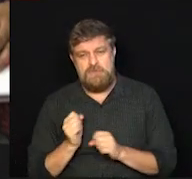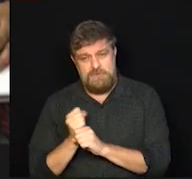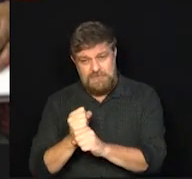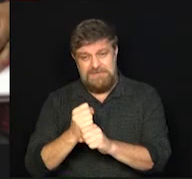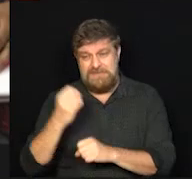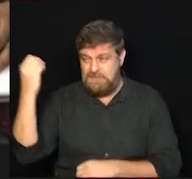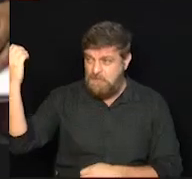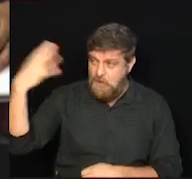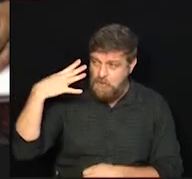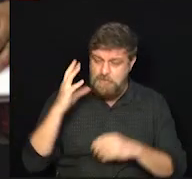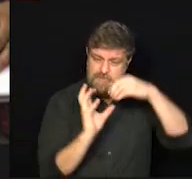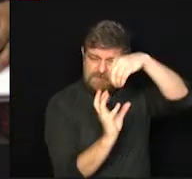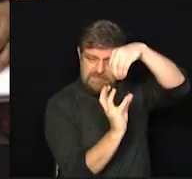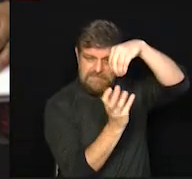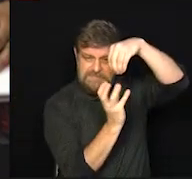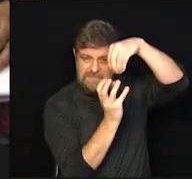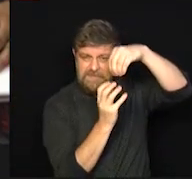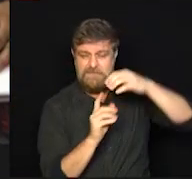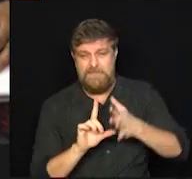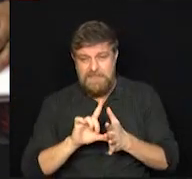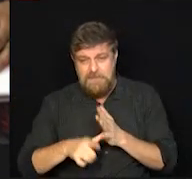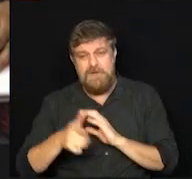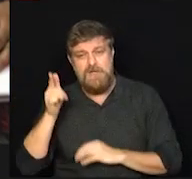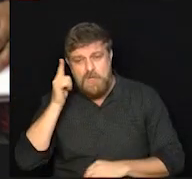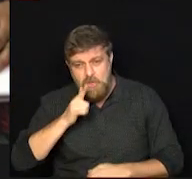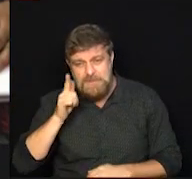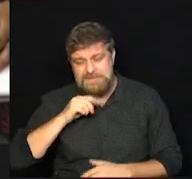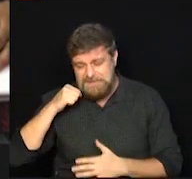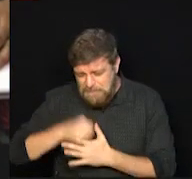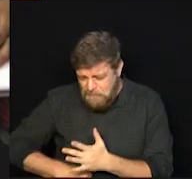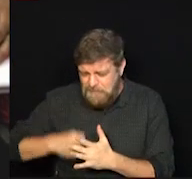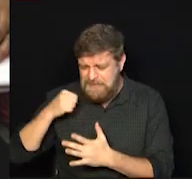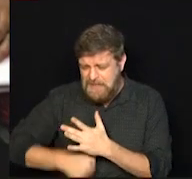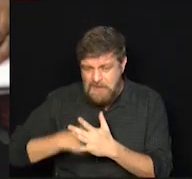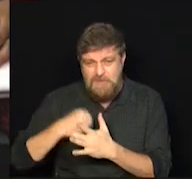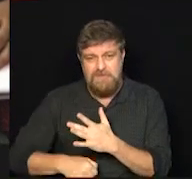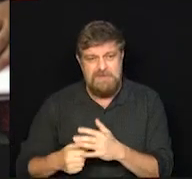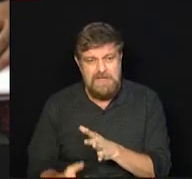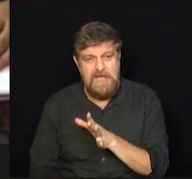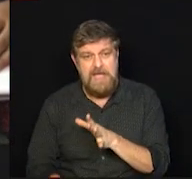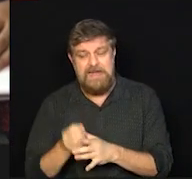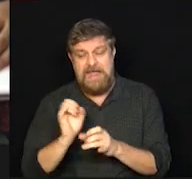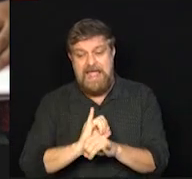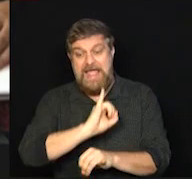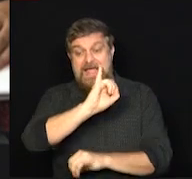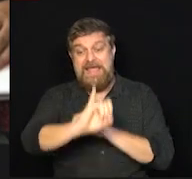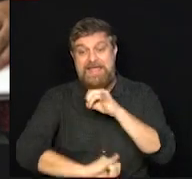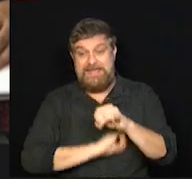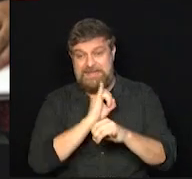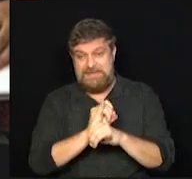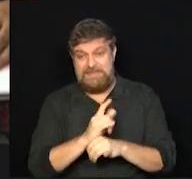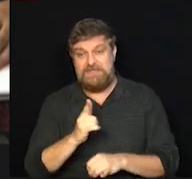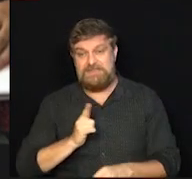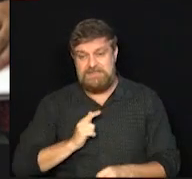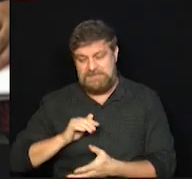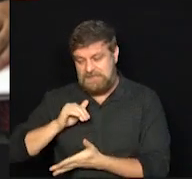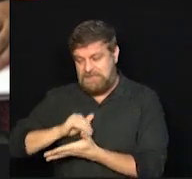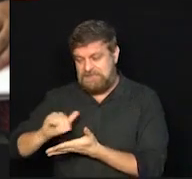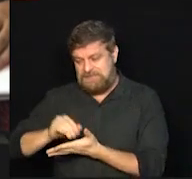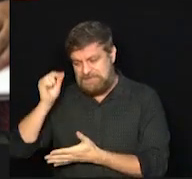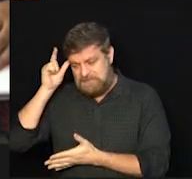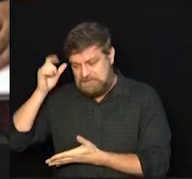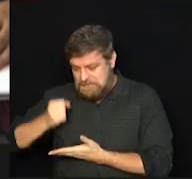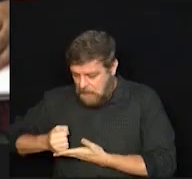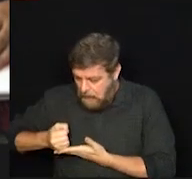baú conseguimos de muito tempo depois de muito tempo de aumentar a internet aqui com apoio da secretaria de cultura